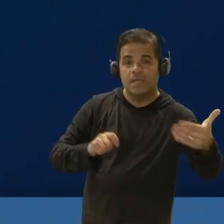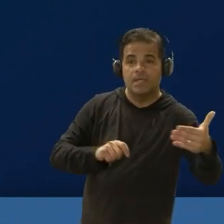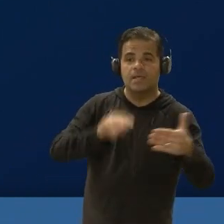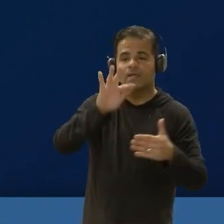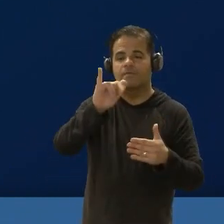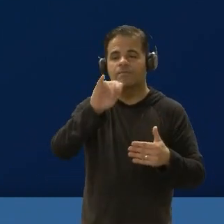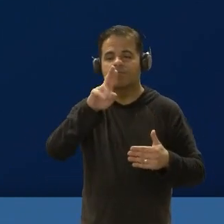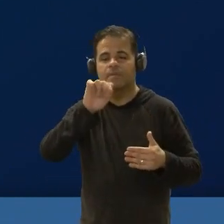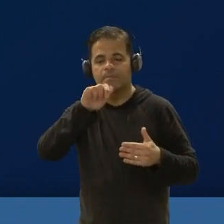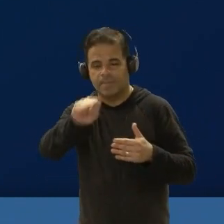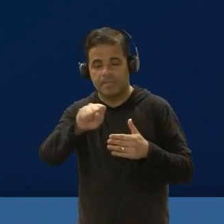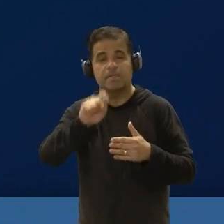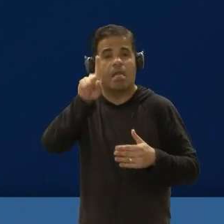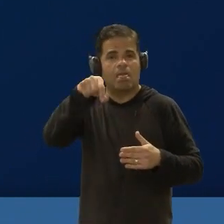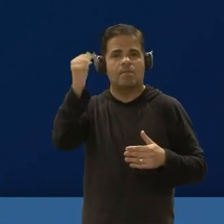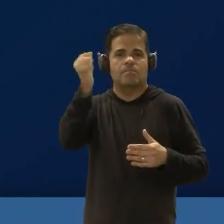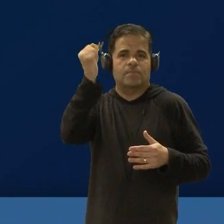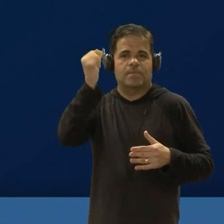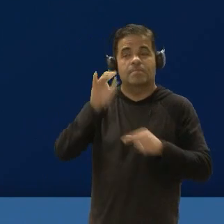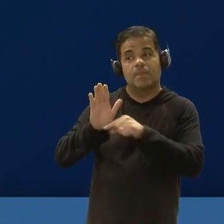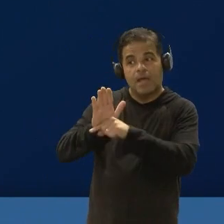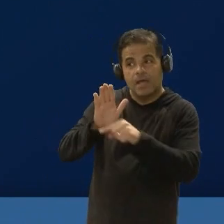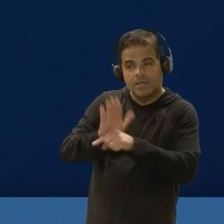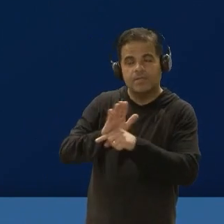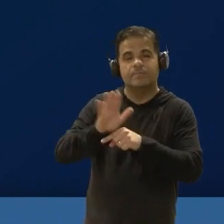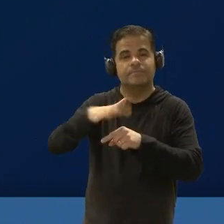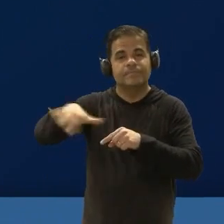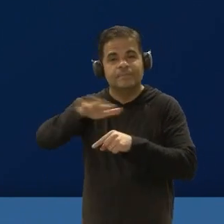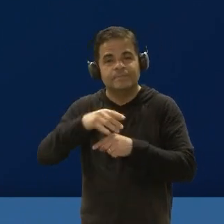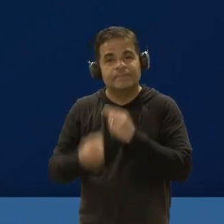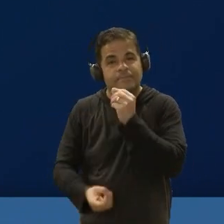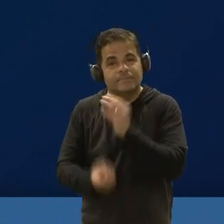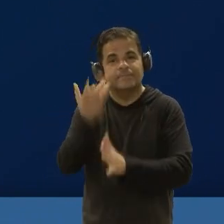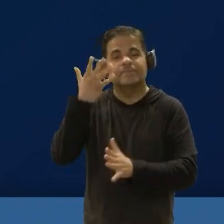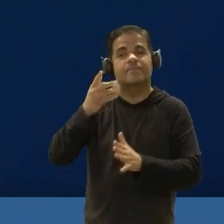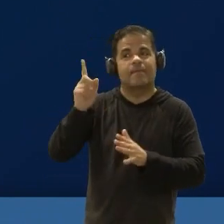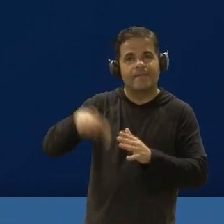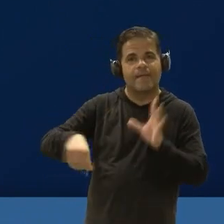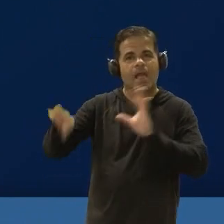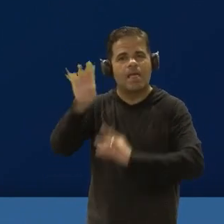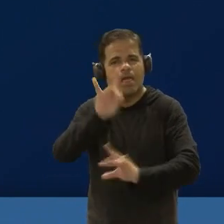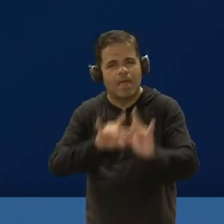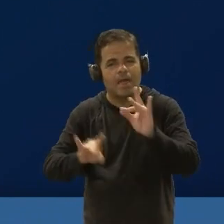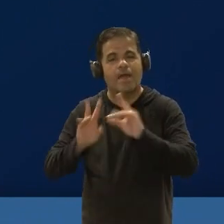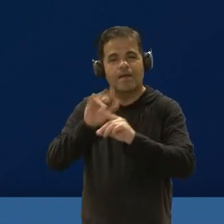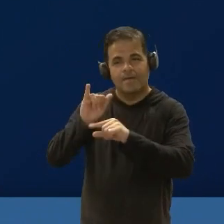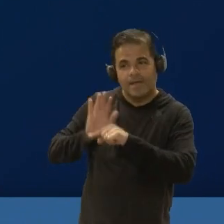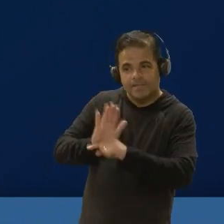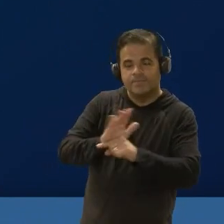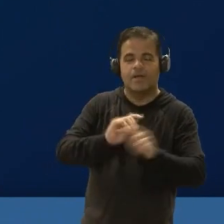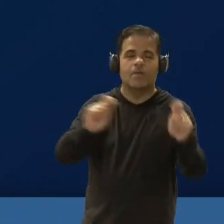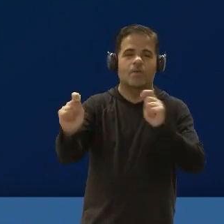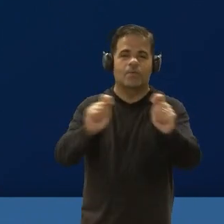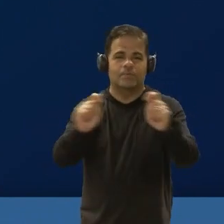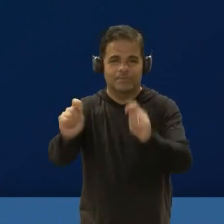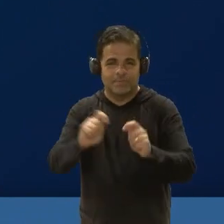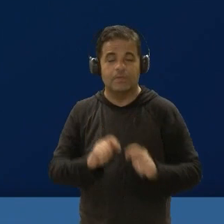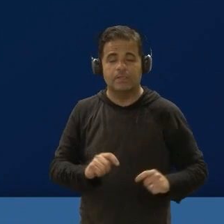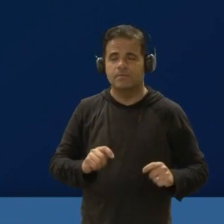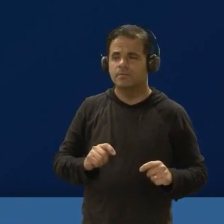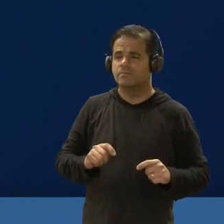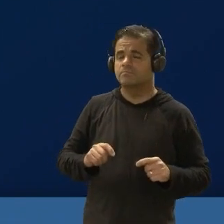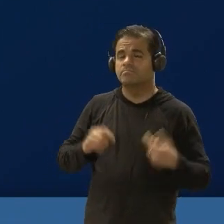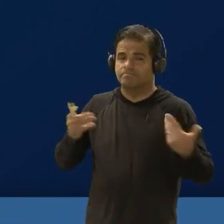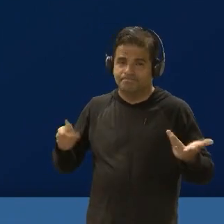são importantes para a microbiota formar substâncias que vão ajudar no controle glicêmico. E